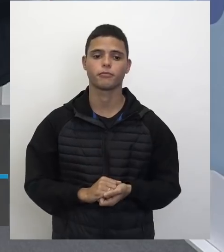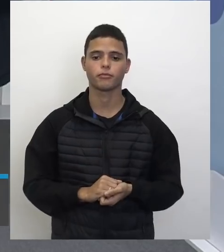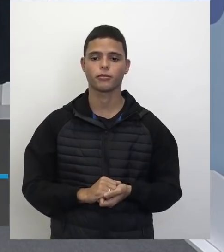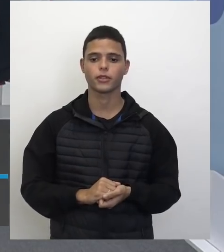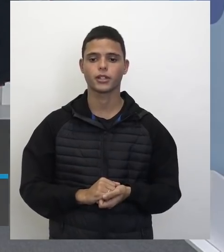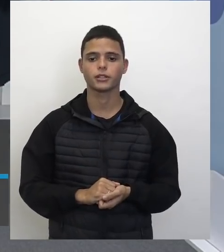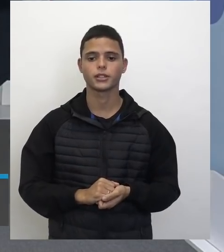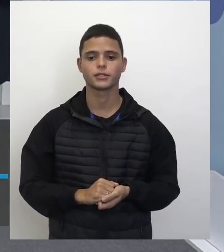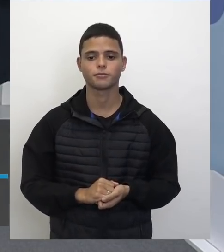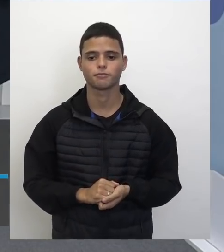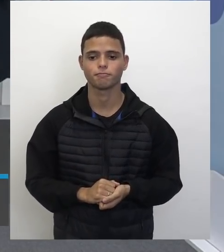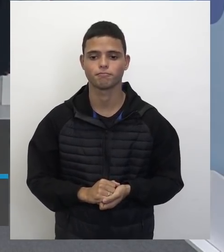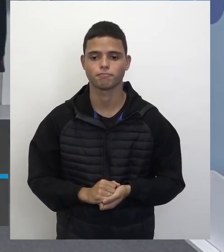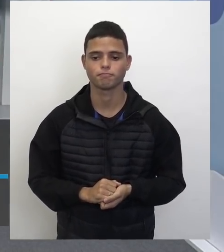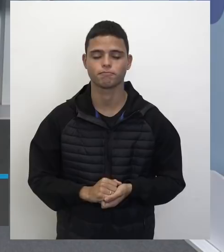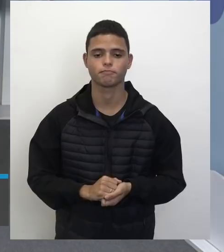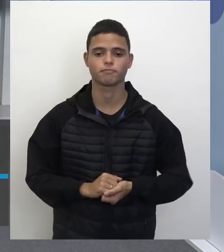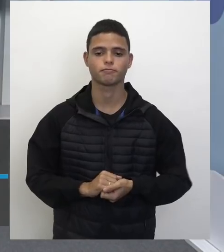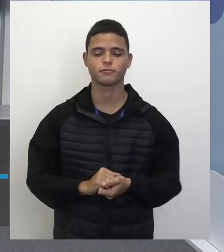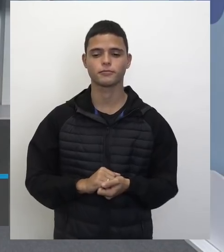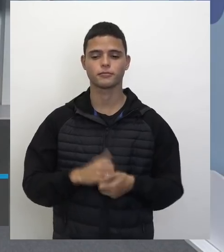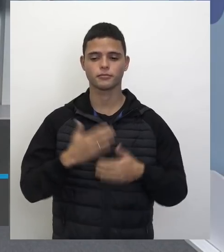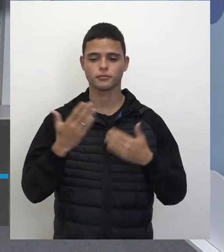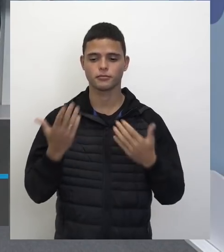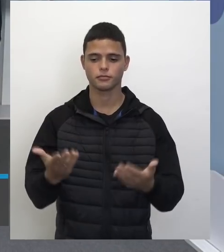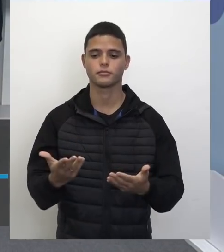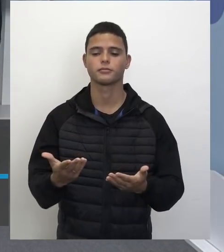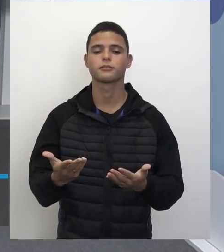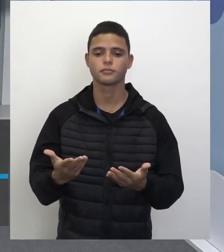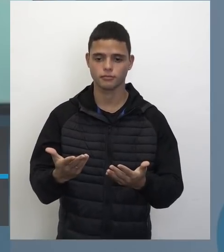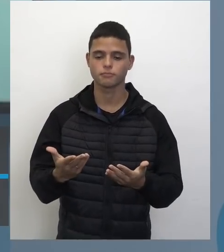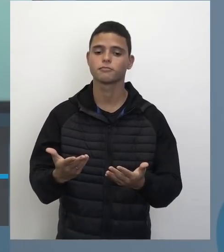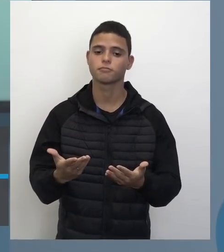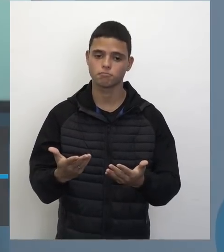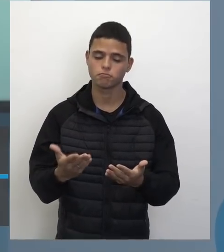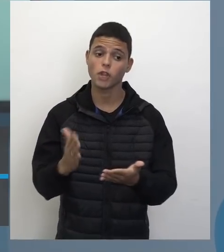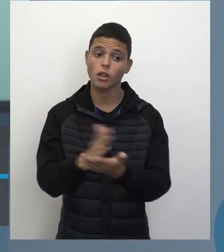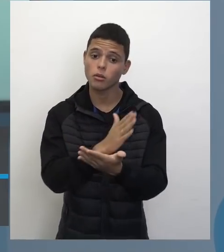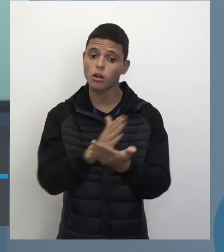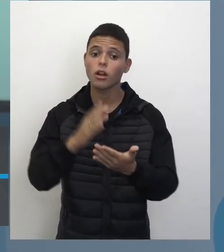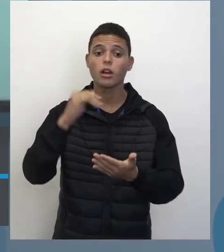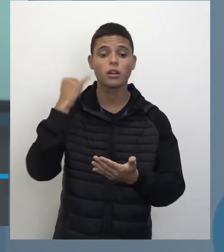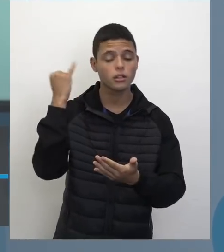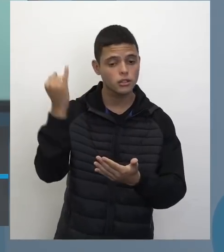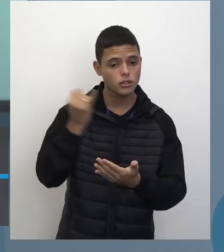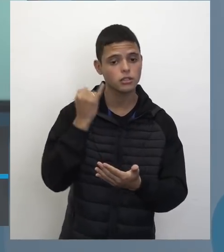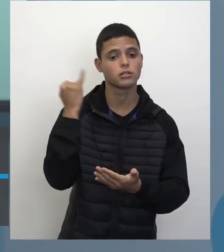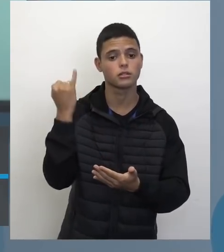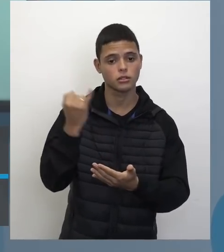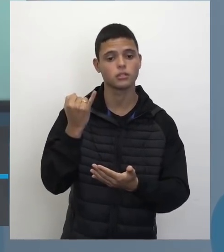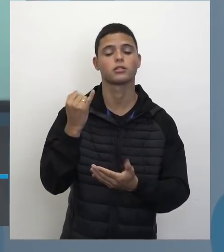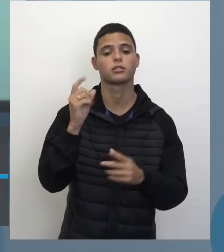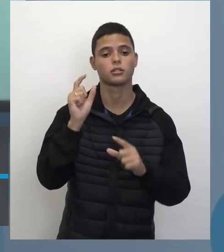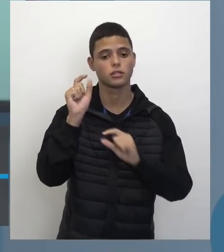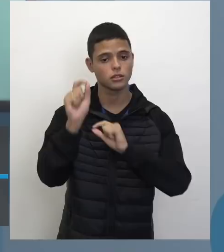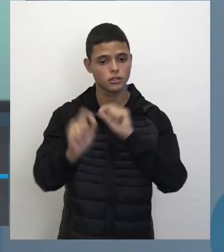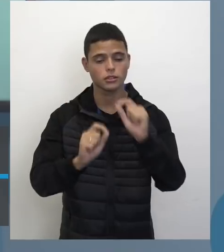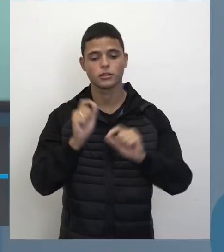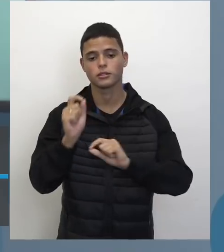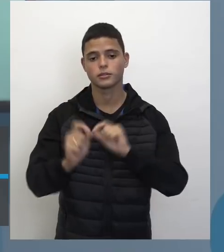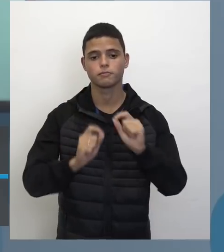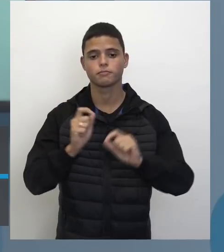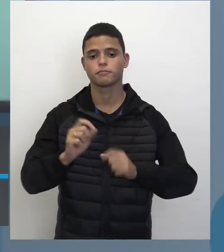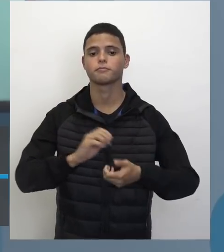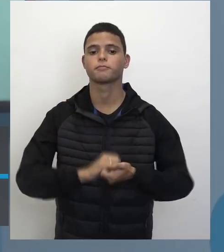aqui, ó, é maravilhoso. Então, uma das coisas que é muito importante quando a gente vai falar sobre essas proposições aí,